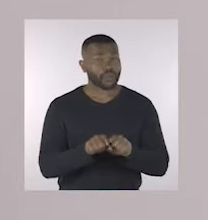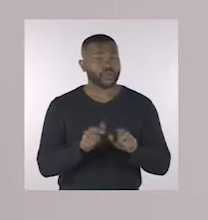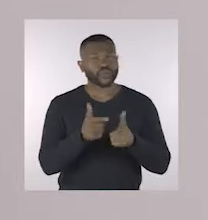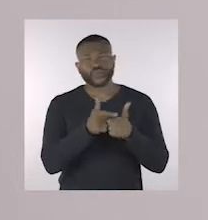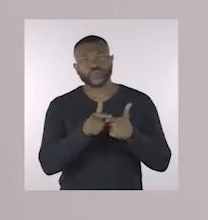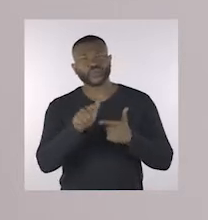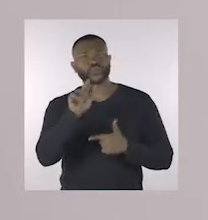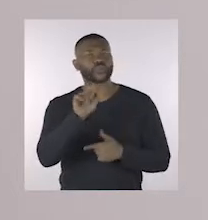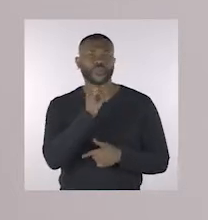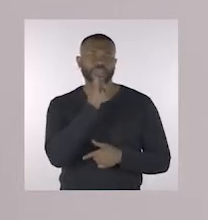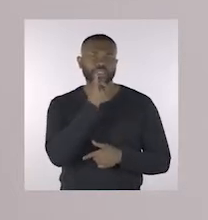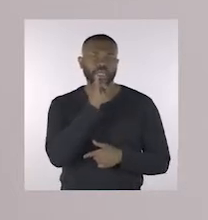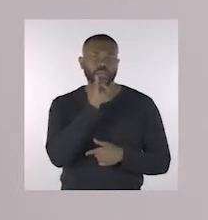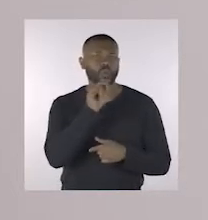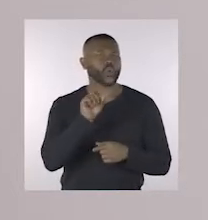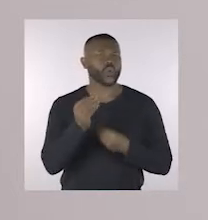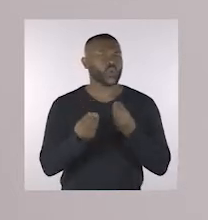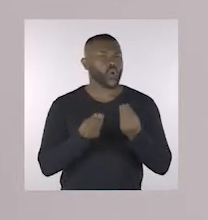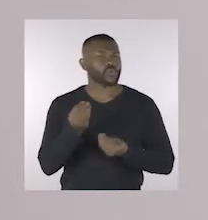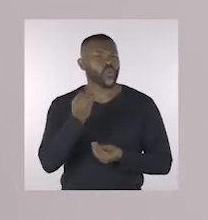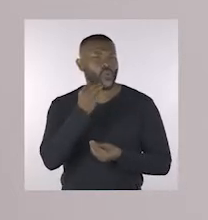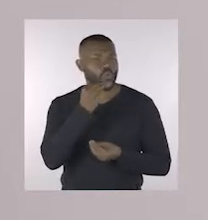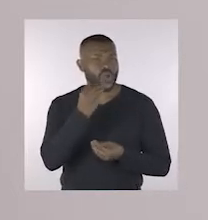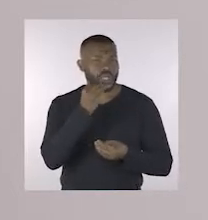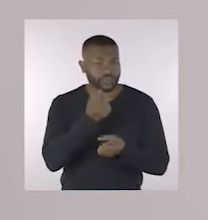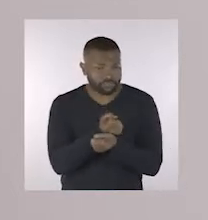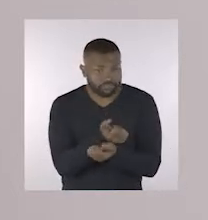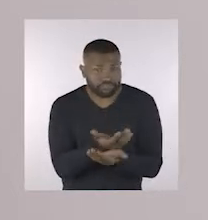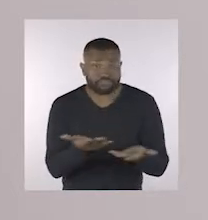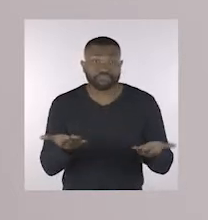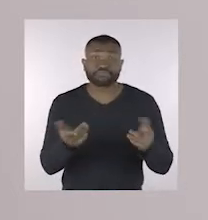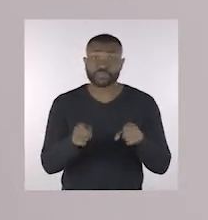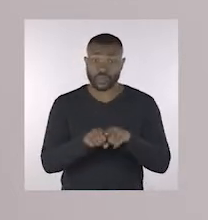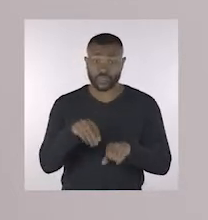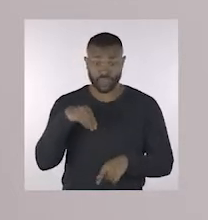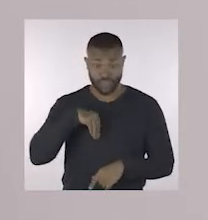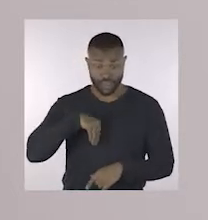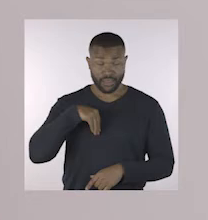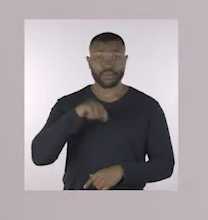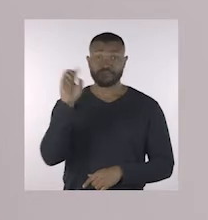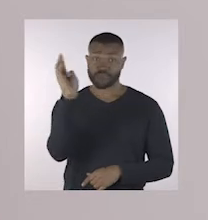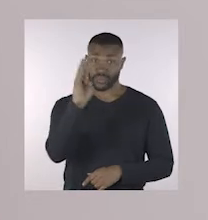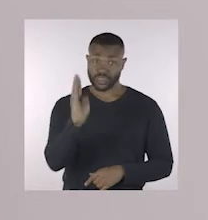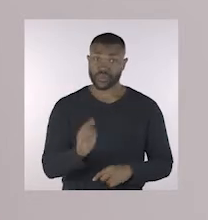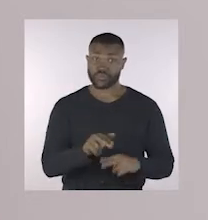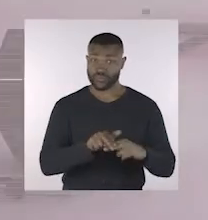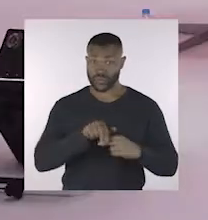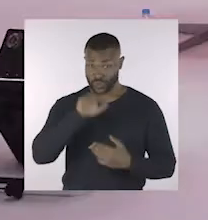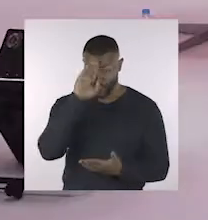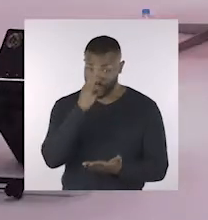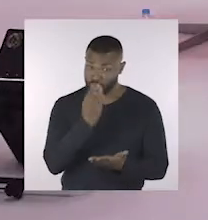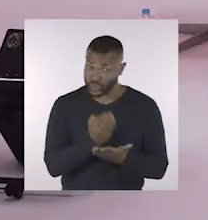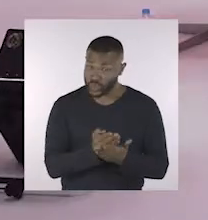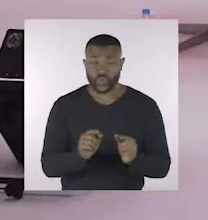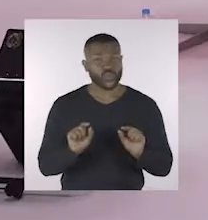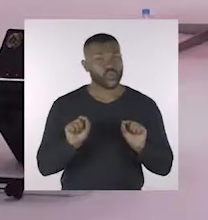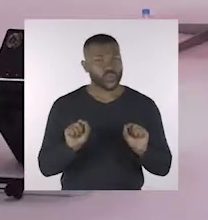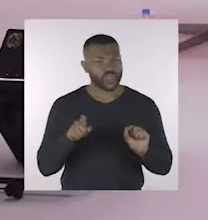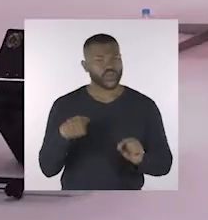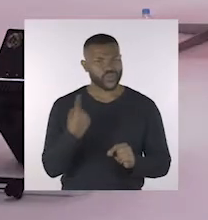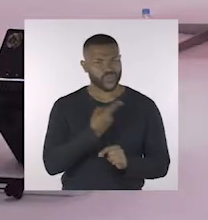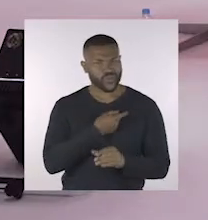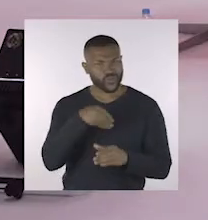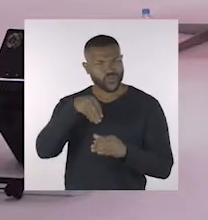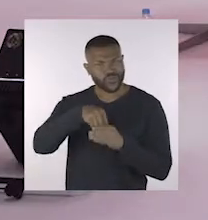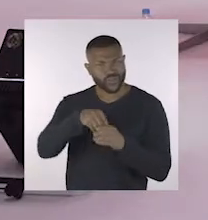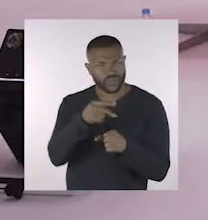em relação à distribuição das oportunidades e da renda em nosso país é por isso que eu acredito Vanessa que